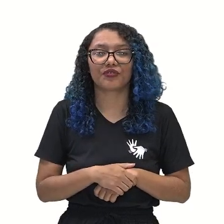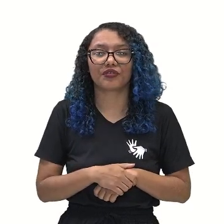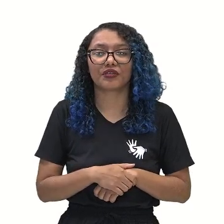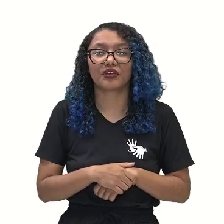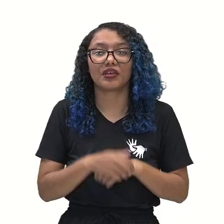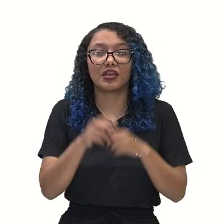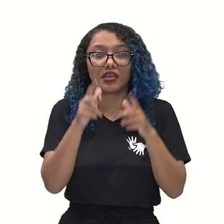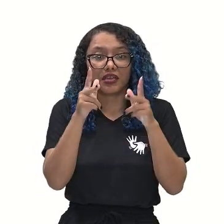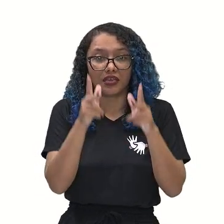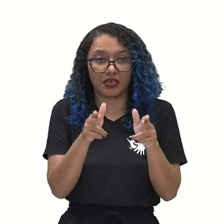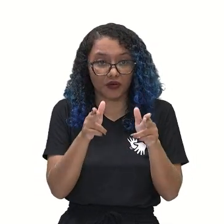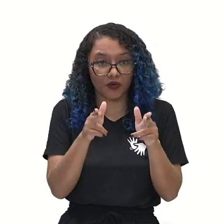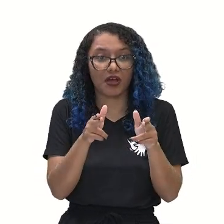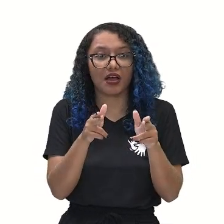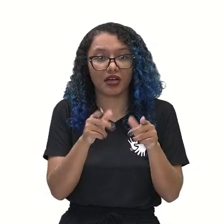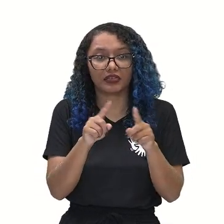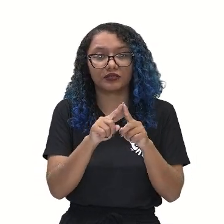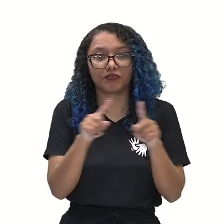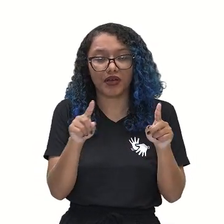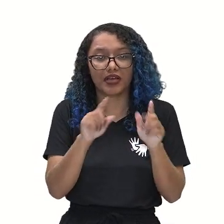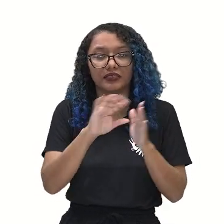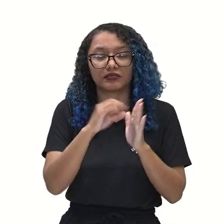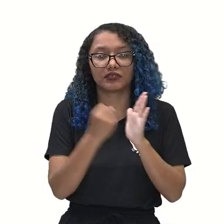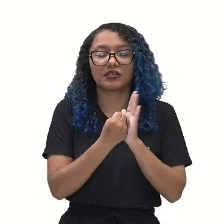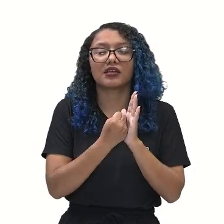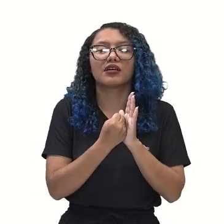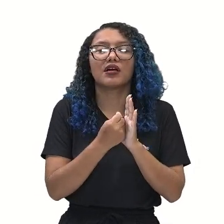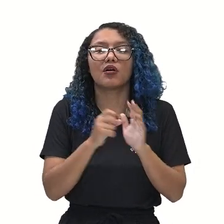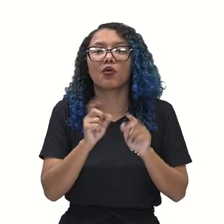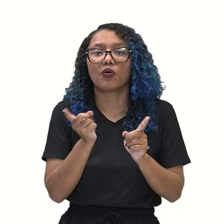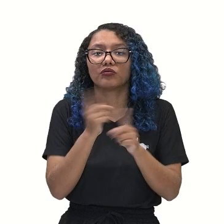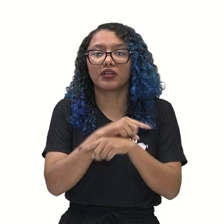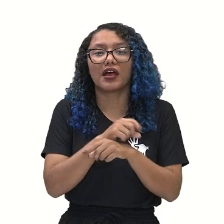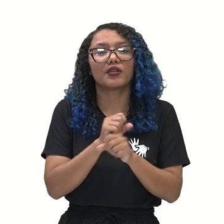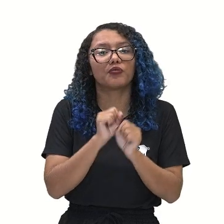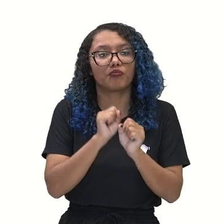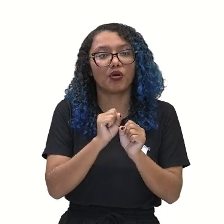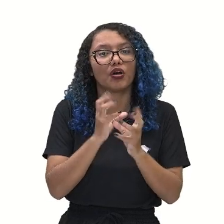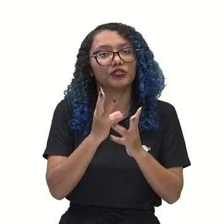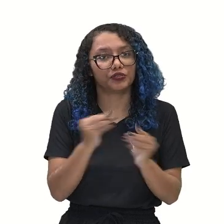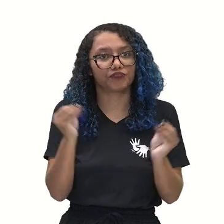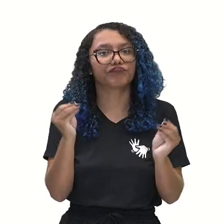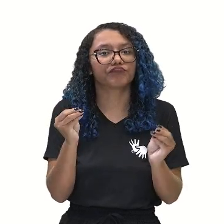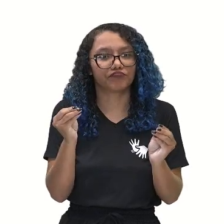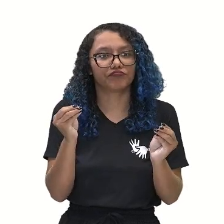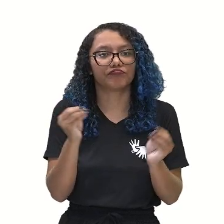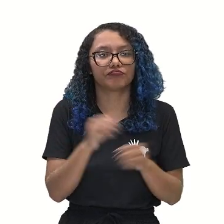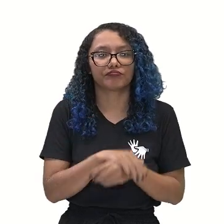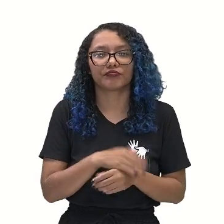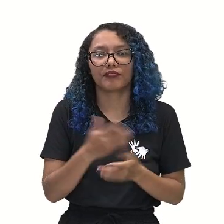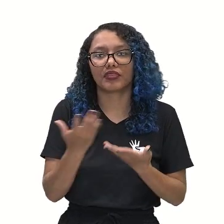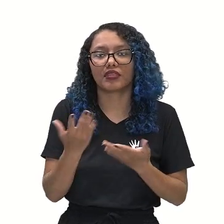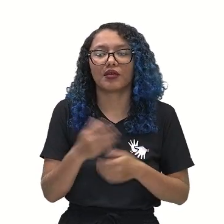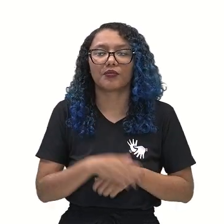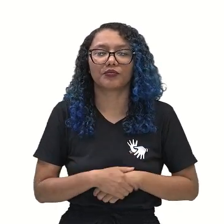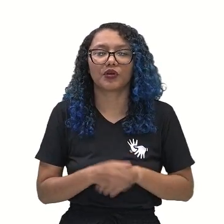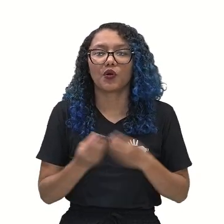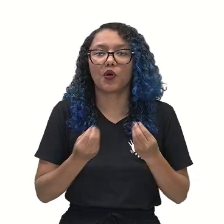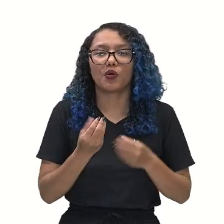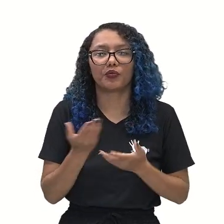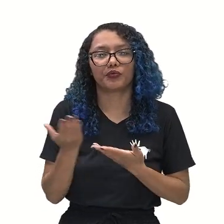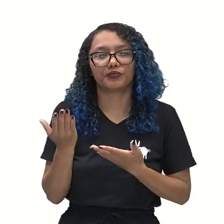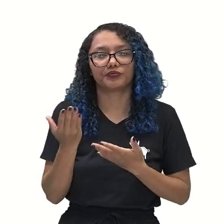que são com sinais contrários, vai desaparecer. Então, multiplicando a primeira equação por menos 2, eu vou ter, ó,